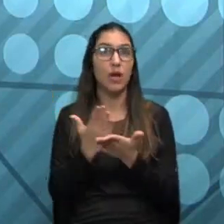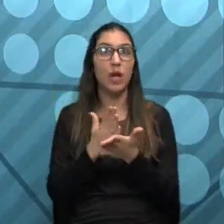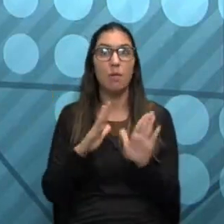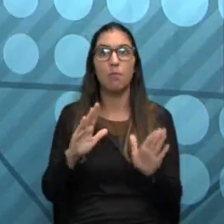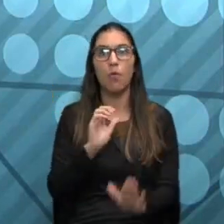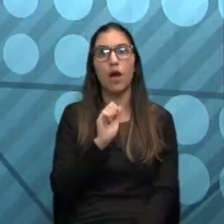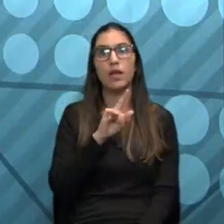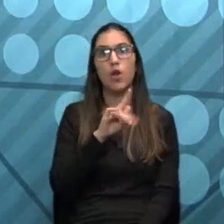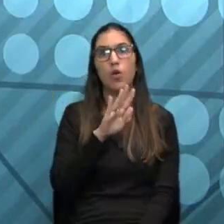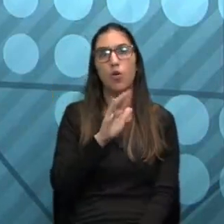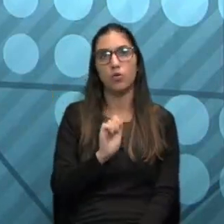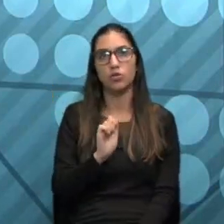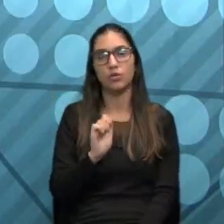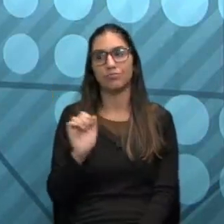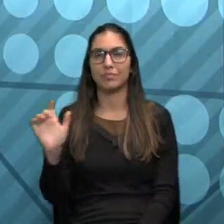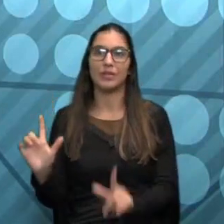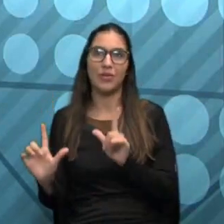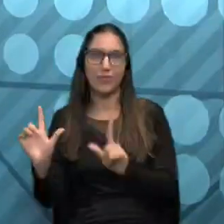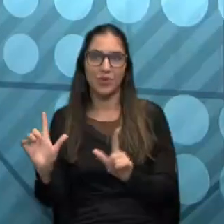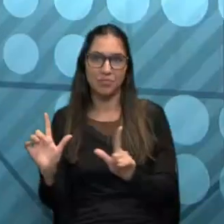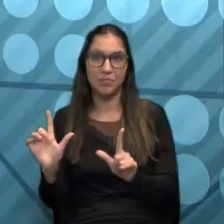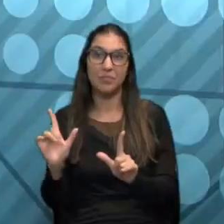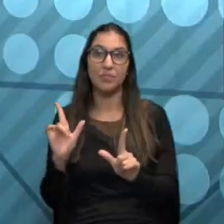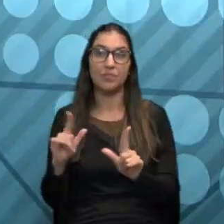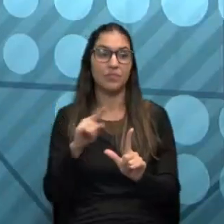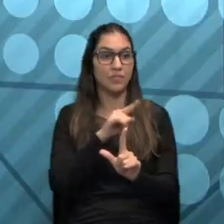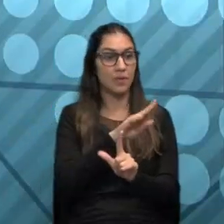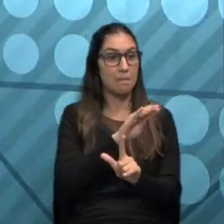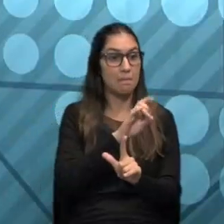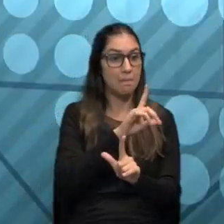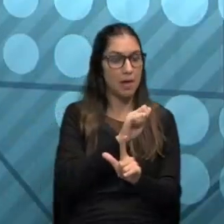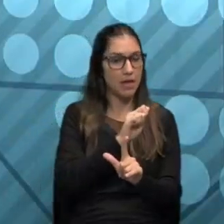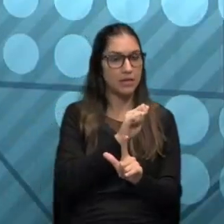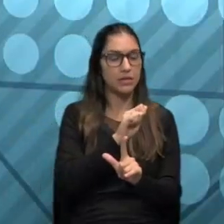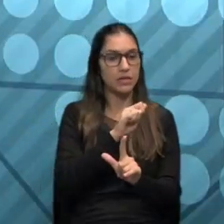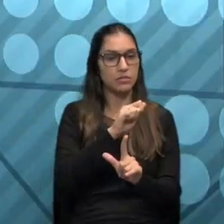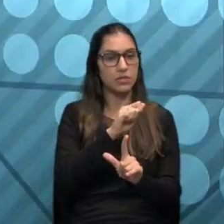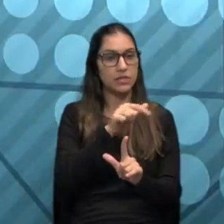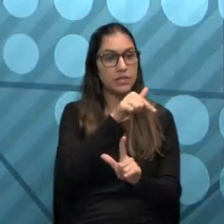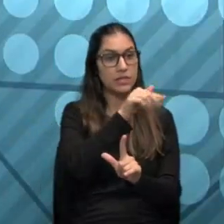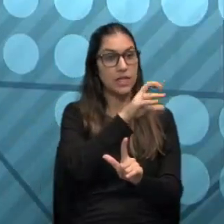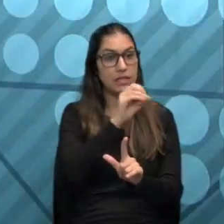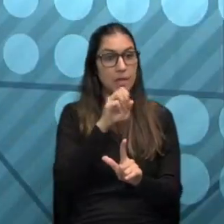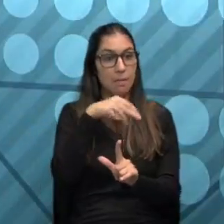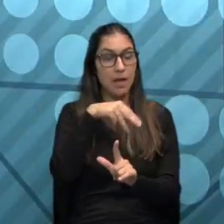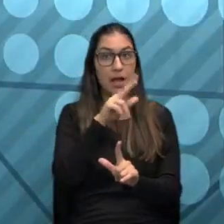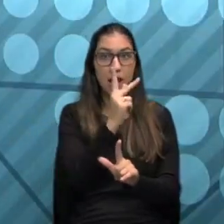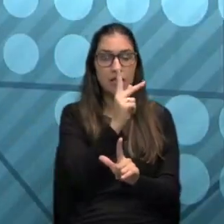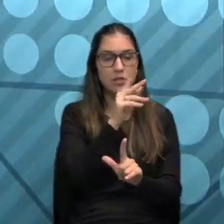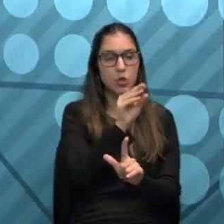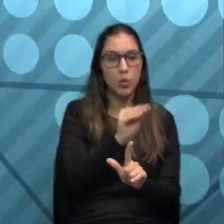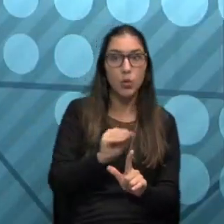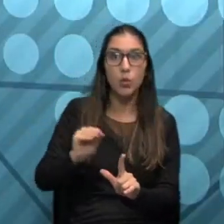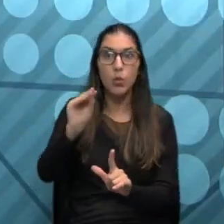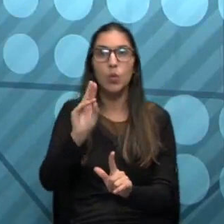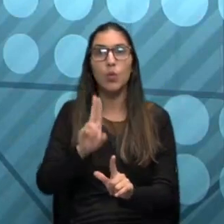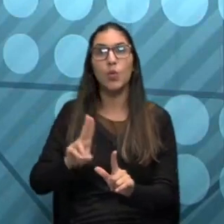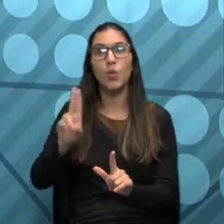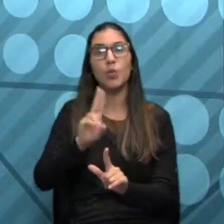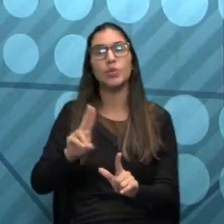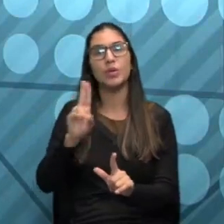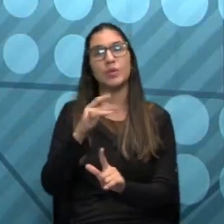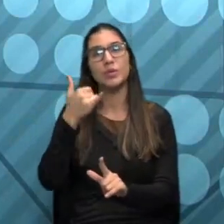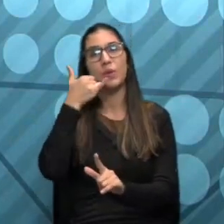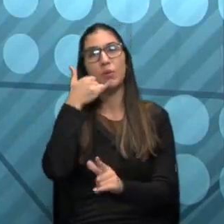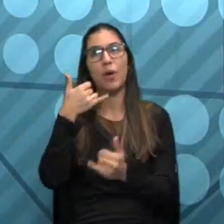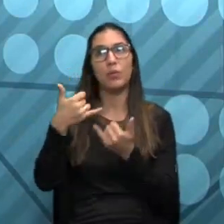transmissão analógica, acabou a TV analógica. Eles vão pegar essa banda ao redor de 700 MHz e vão utilizar para fazer transmissão